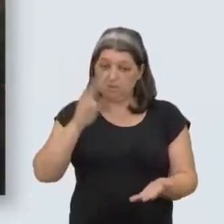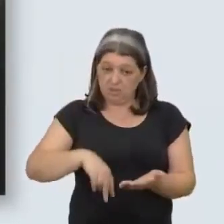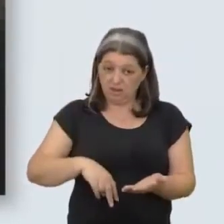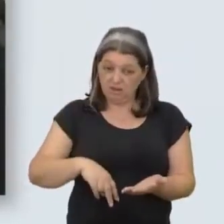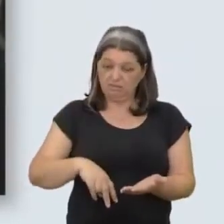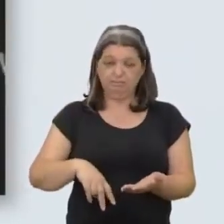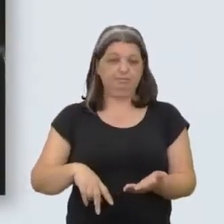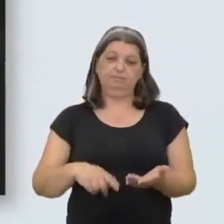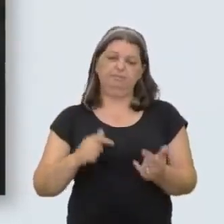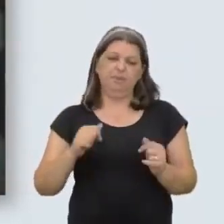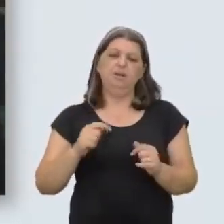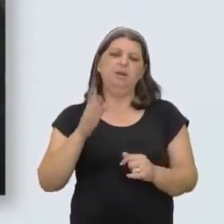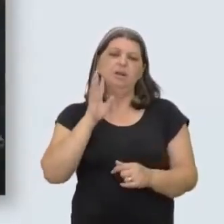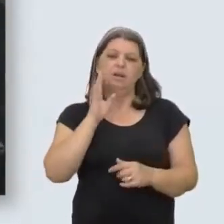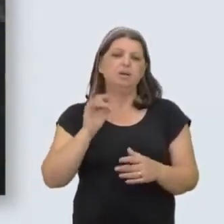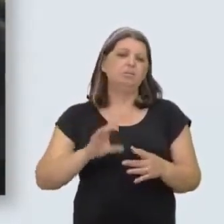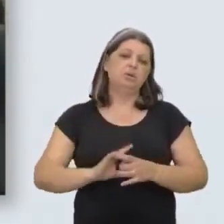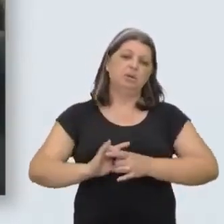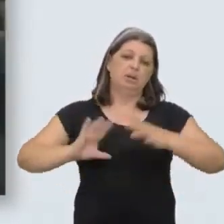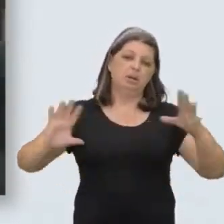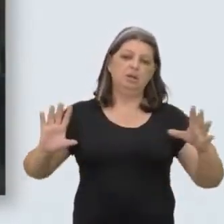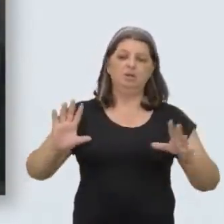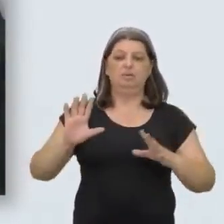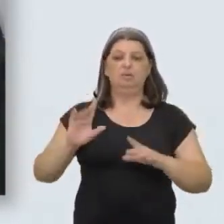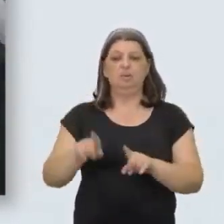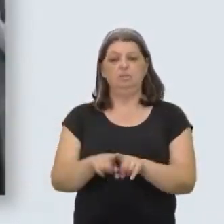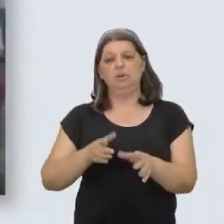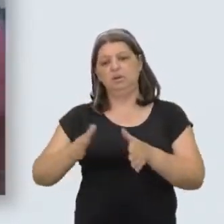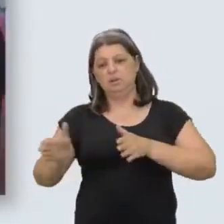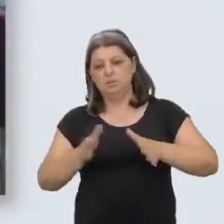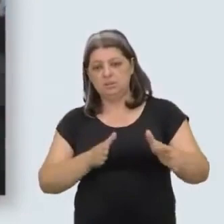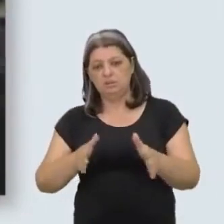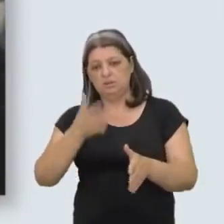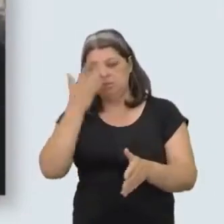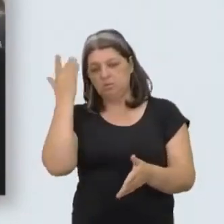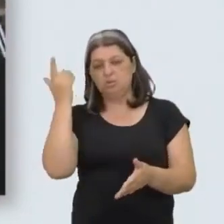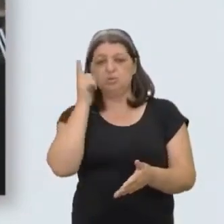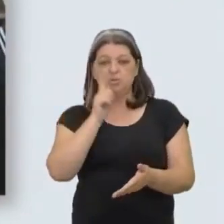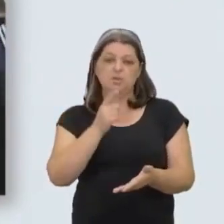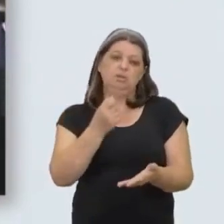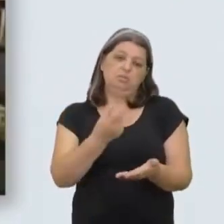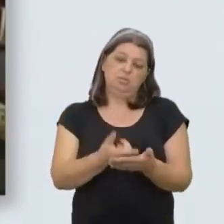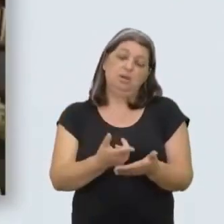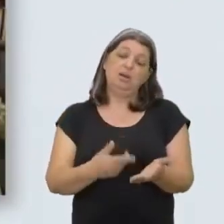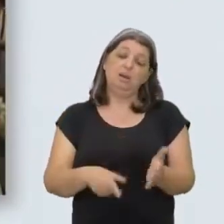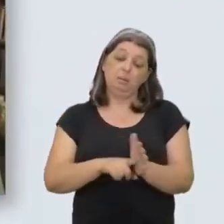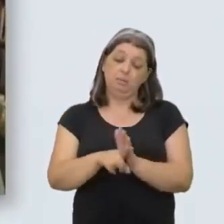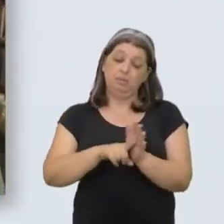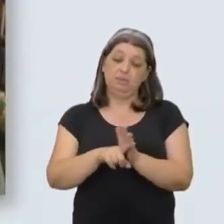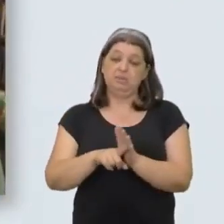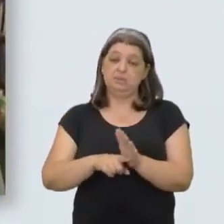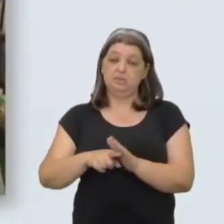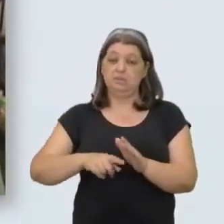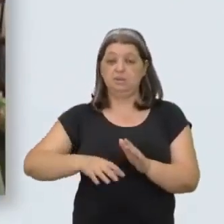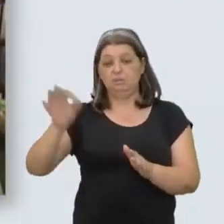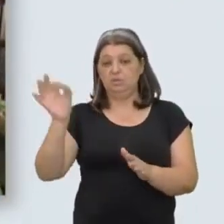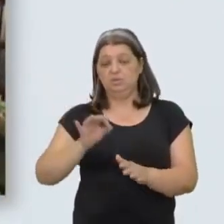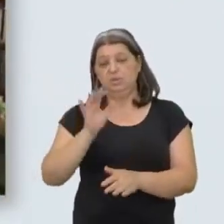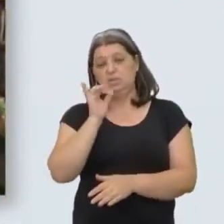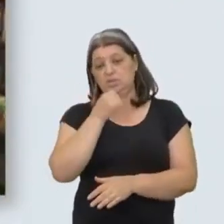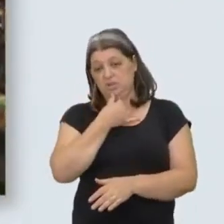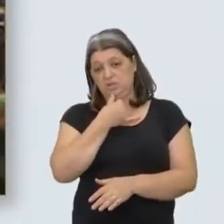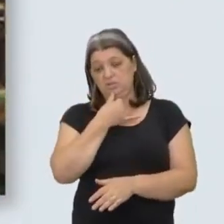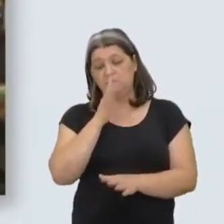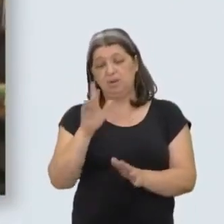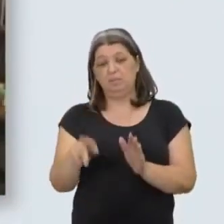fosse mais popularizado, a leitura, etc. É um dado triste, infelizmente. Num país